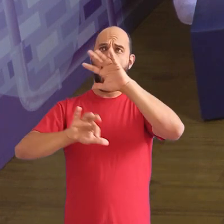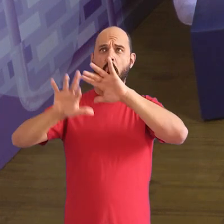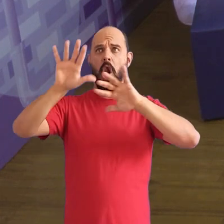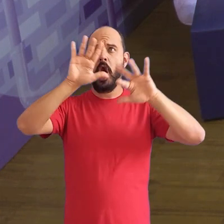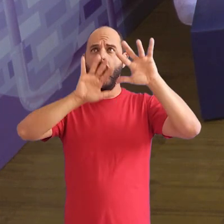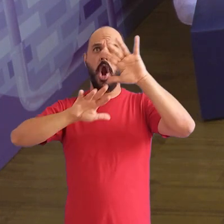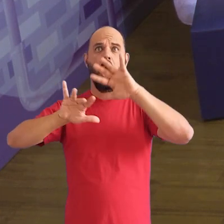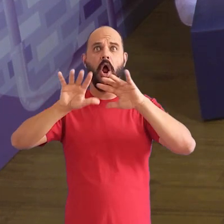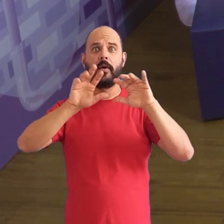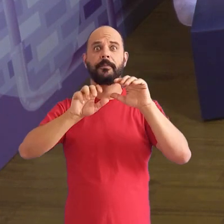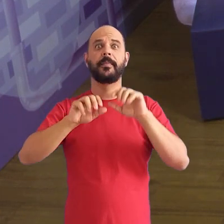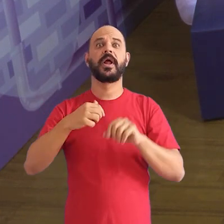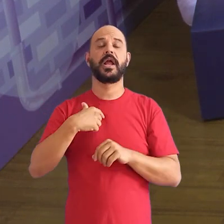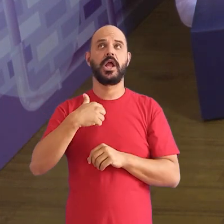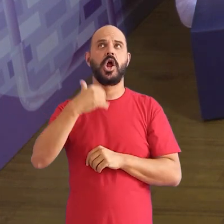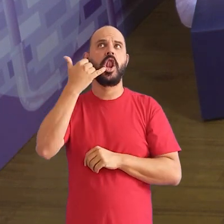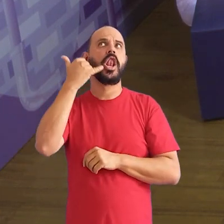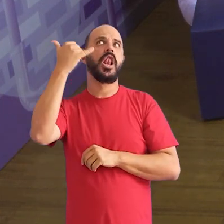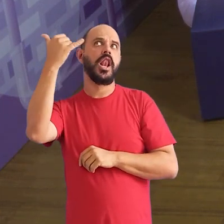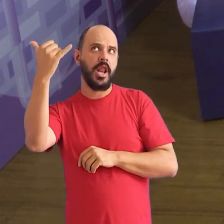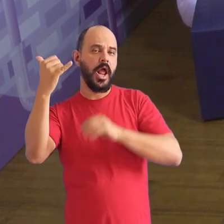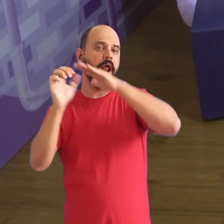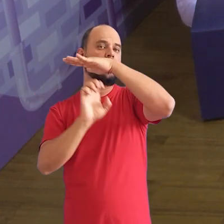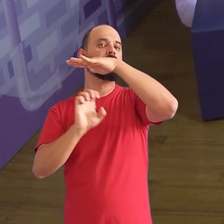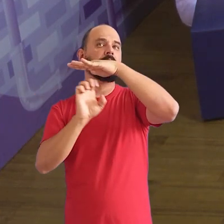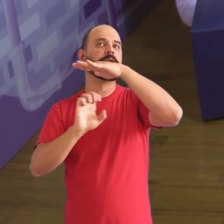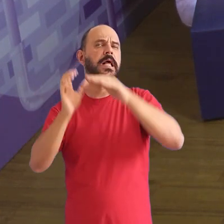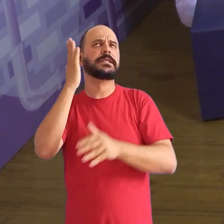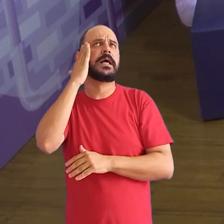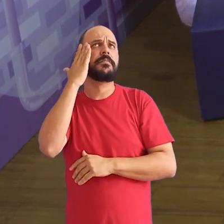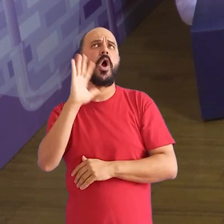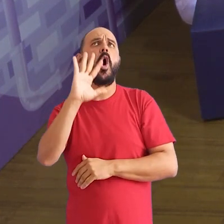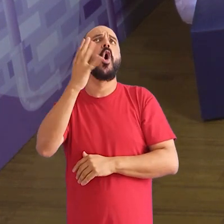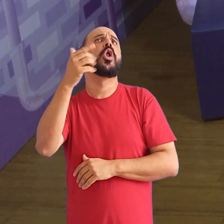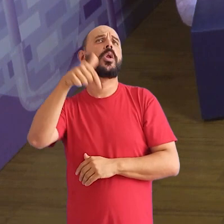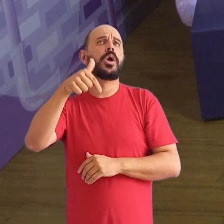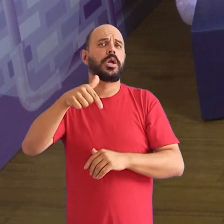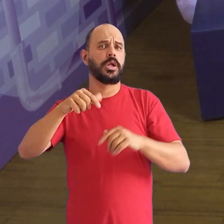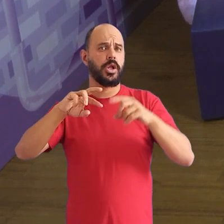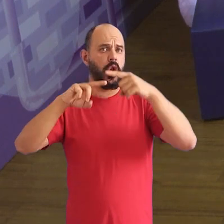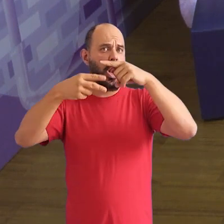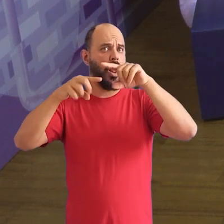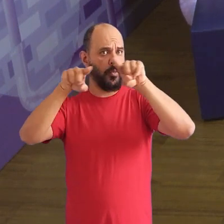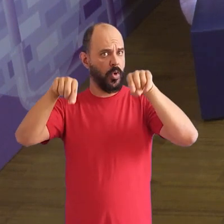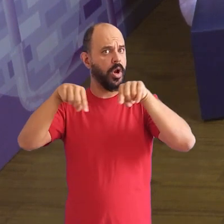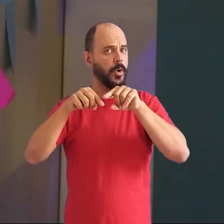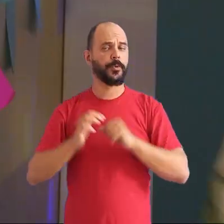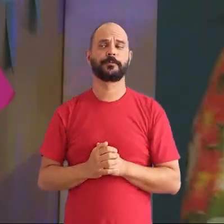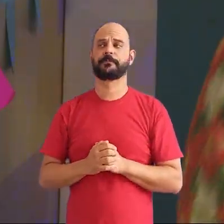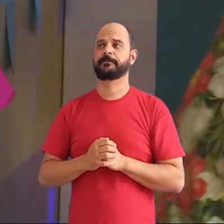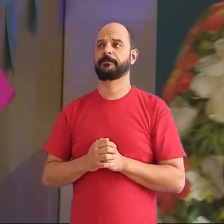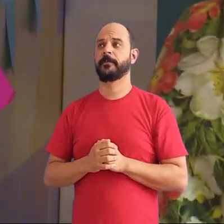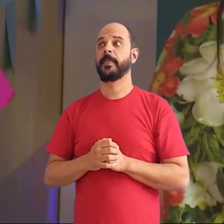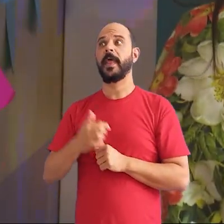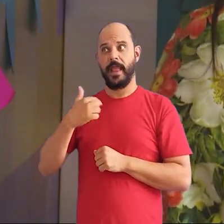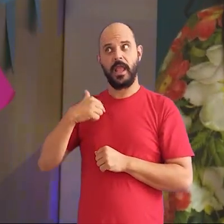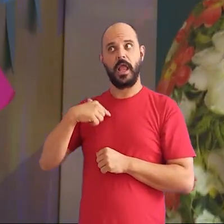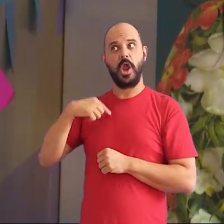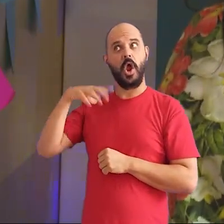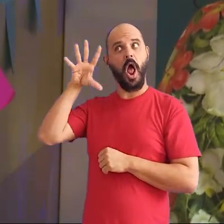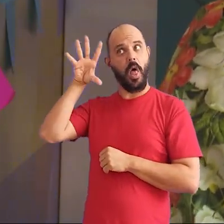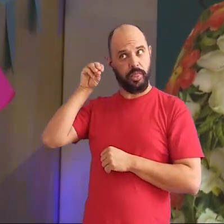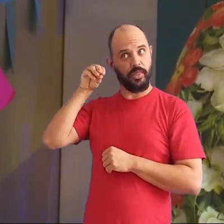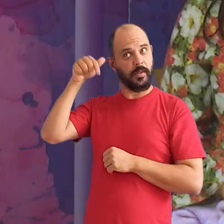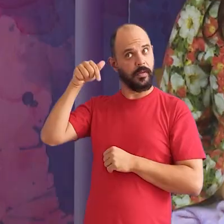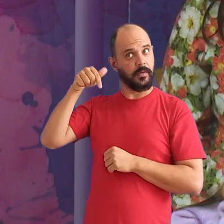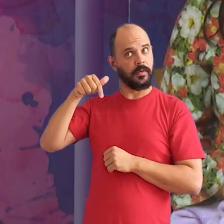muita fórmula em andamento. E eu vou ligar lá na companhia elétrica para saber o que está acontecendo aqui no nosso laboratório. Aqui fui